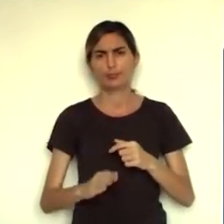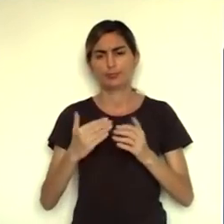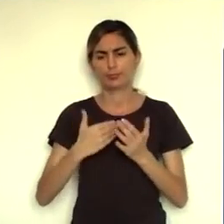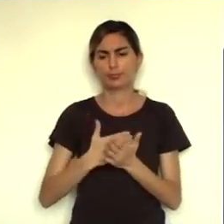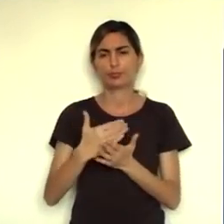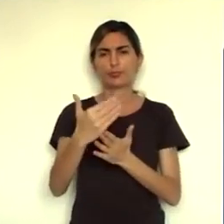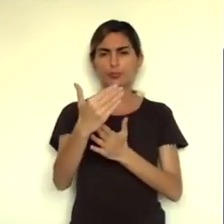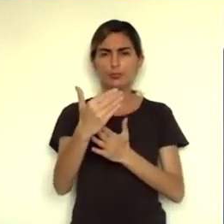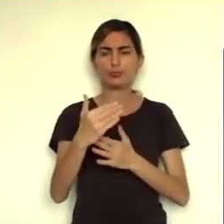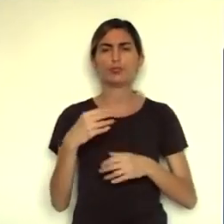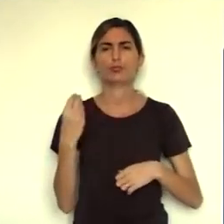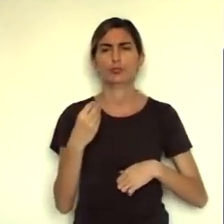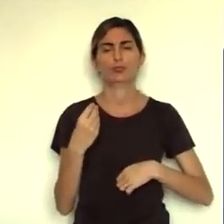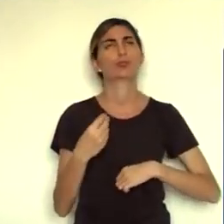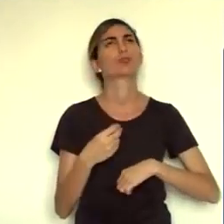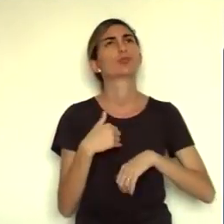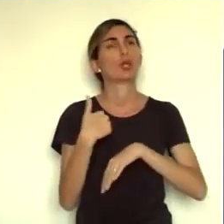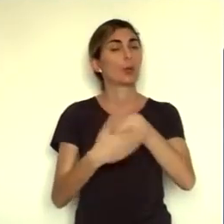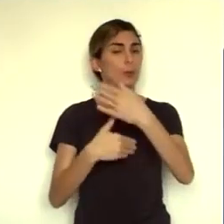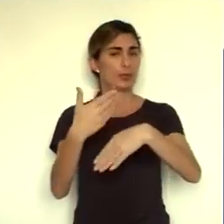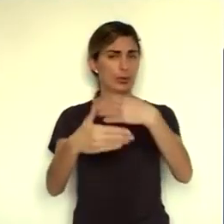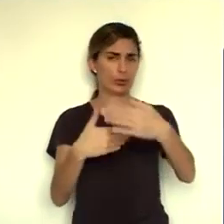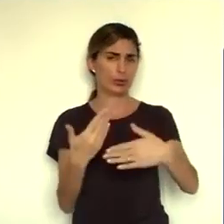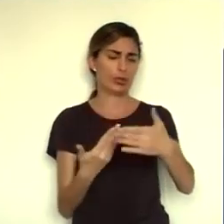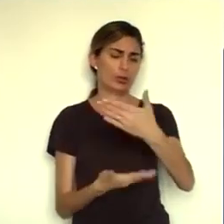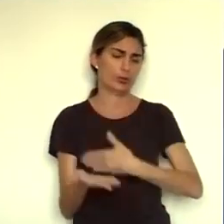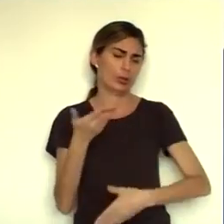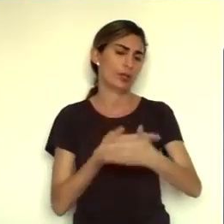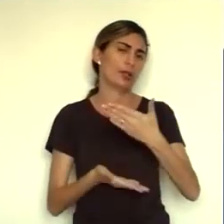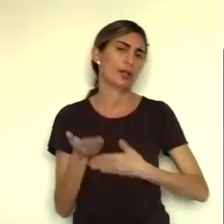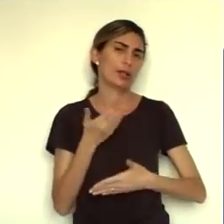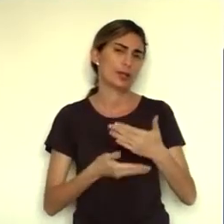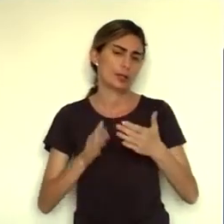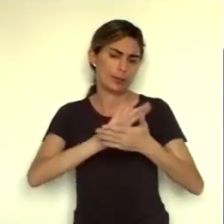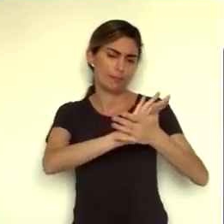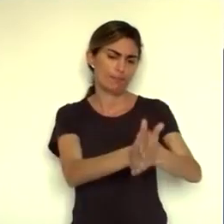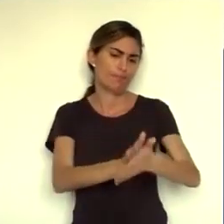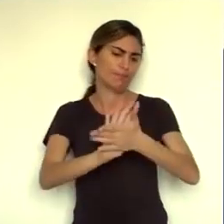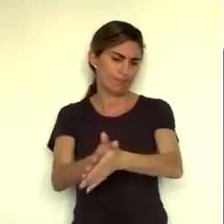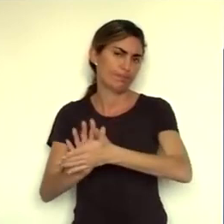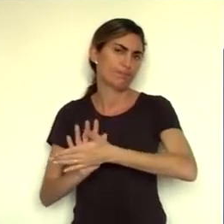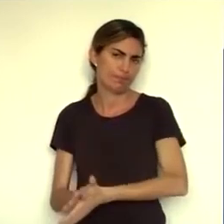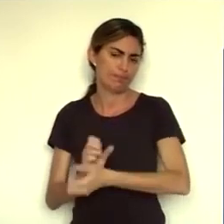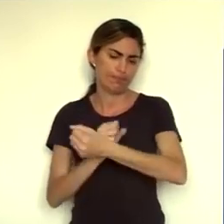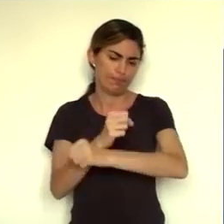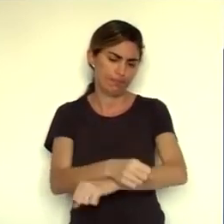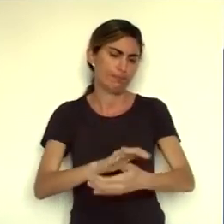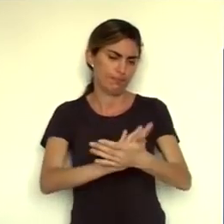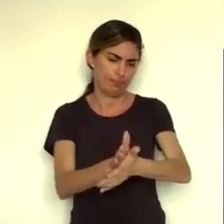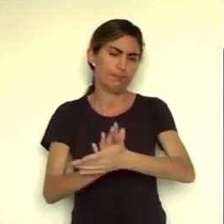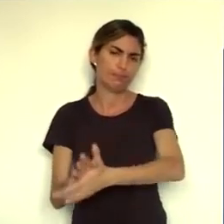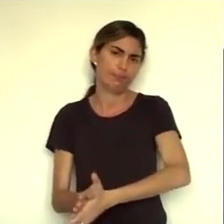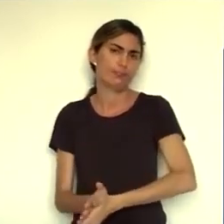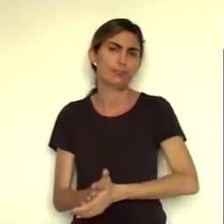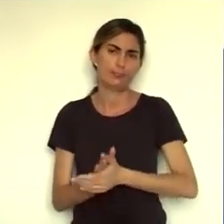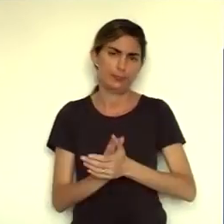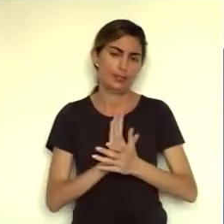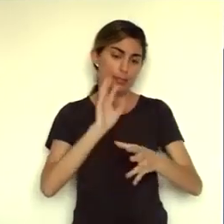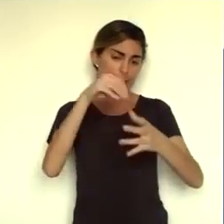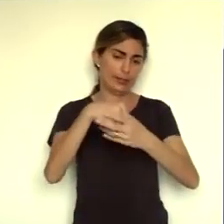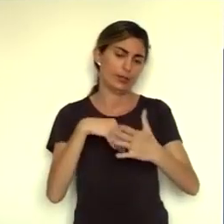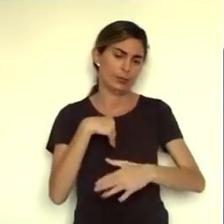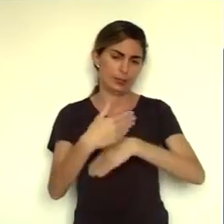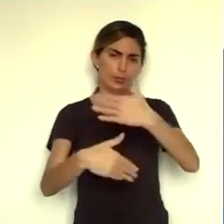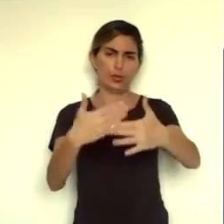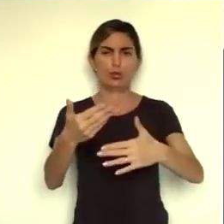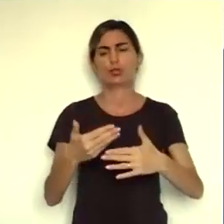Brasil, ela se deu, né, num processo de uma relação de exploração-explorador. Então a gente vai